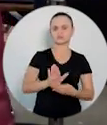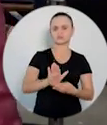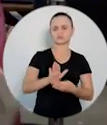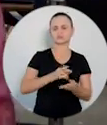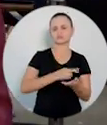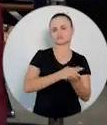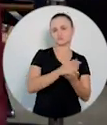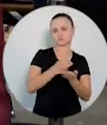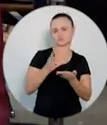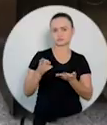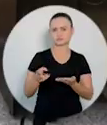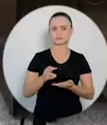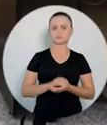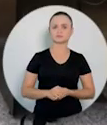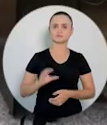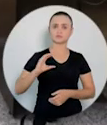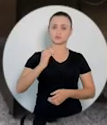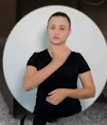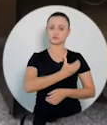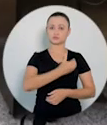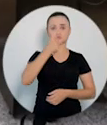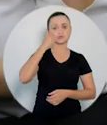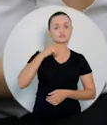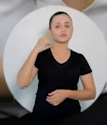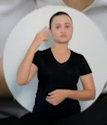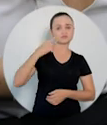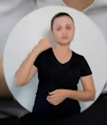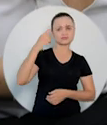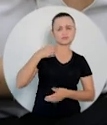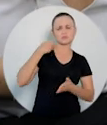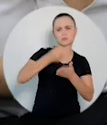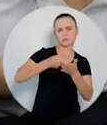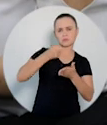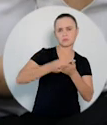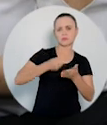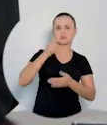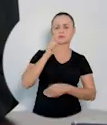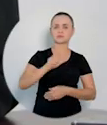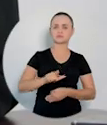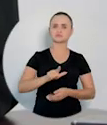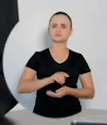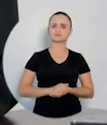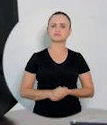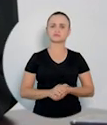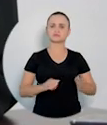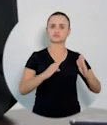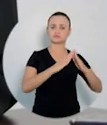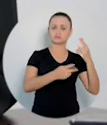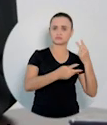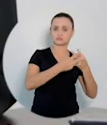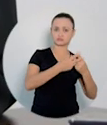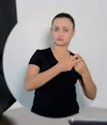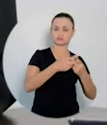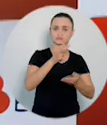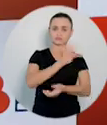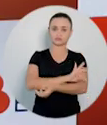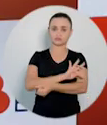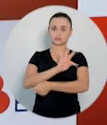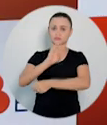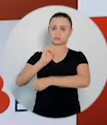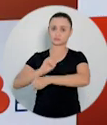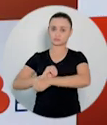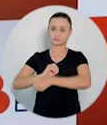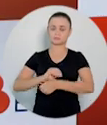que diz respeito a essa pluralidade. Comissão da Mulher Advogada luta para implementar delegacia 24 horas no Tocantins.